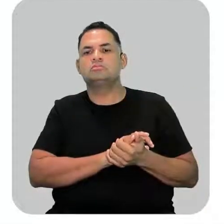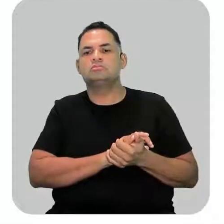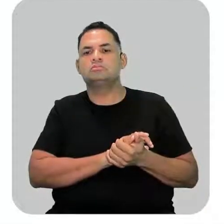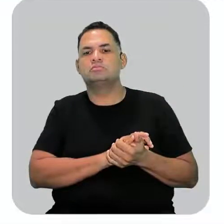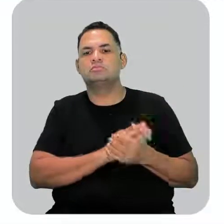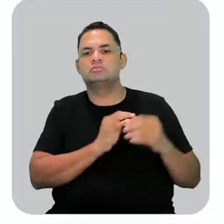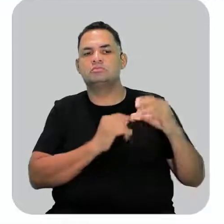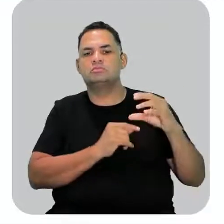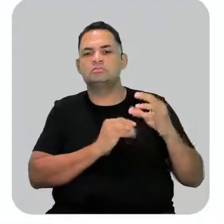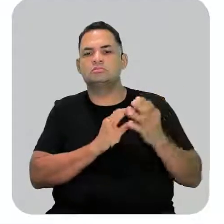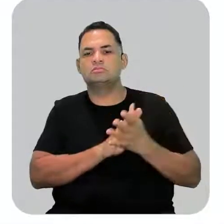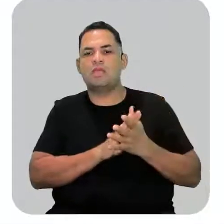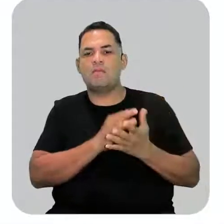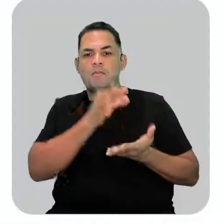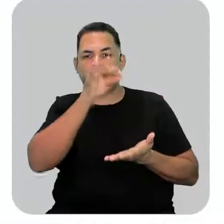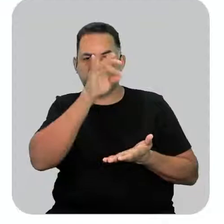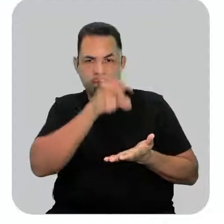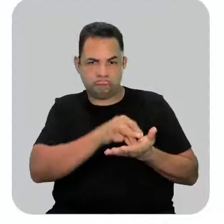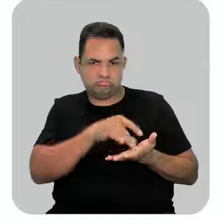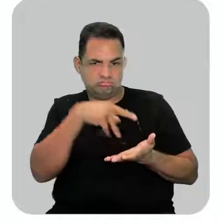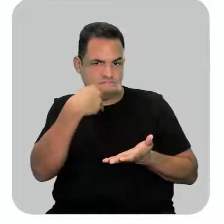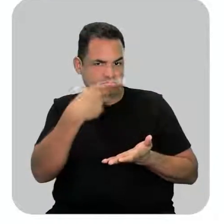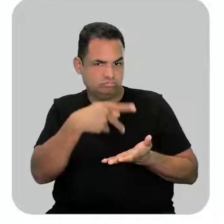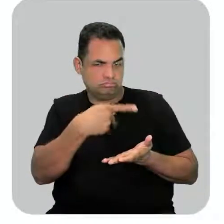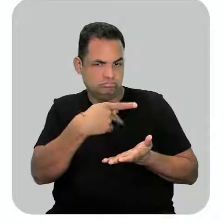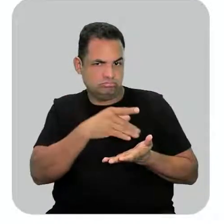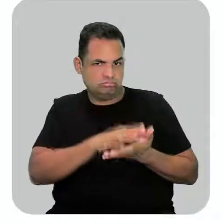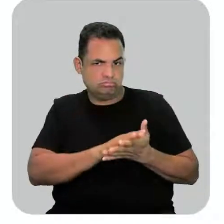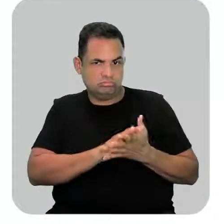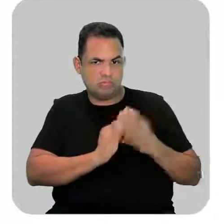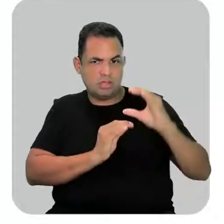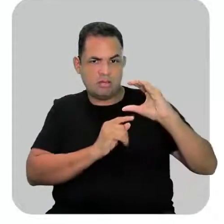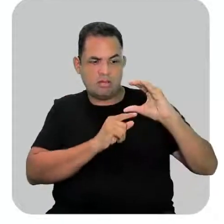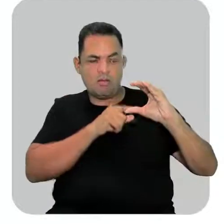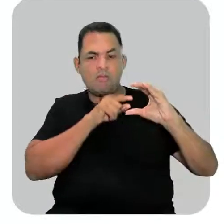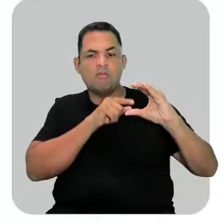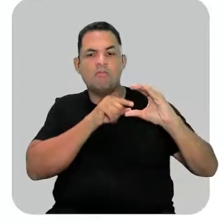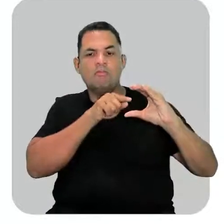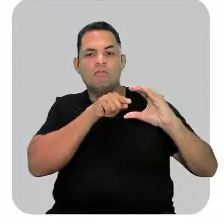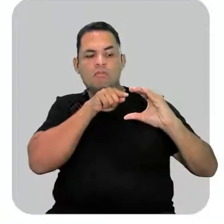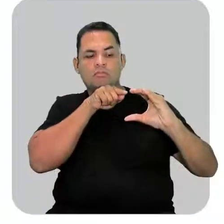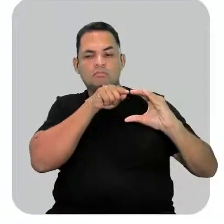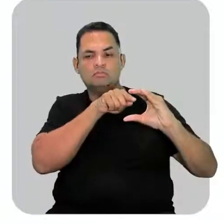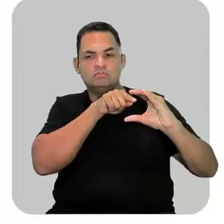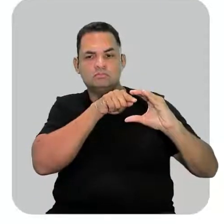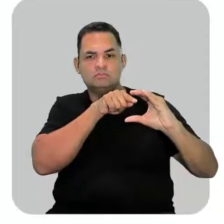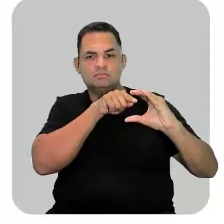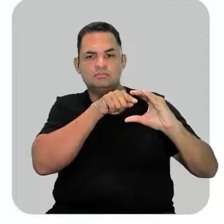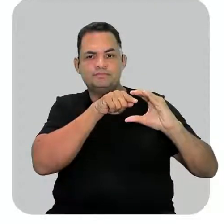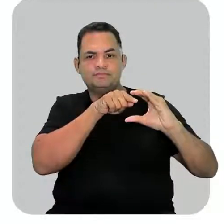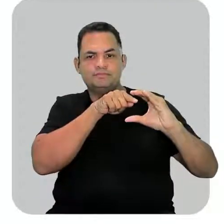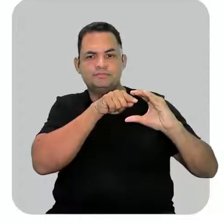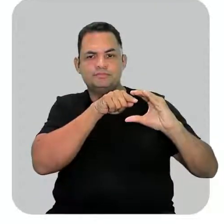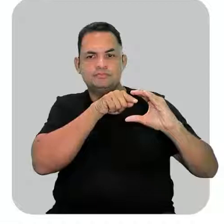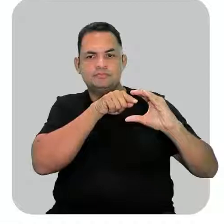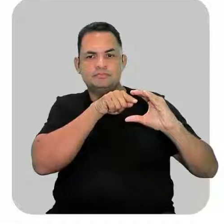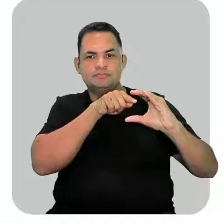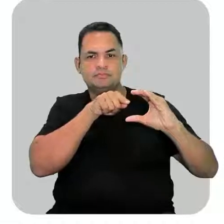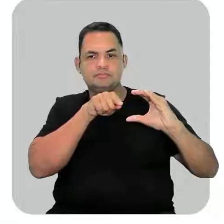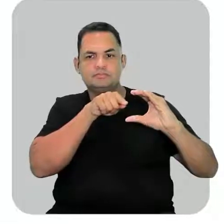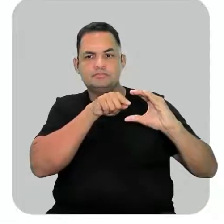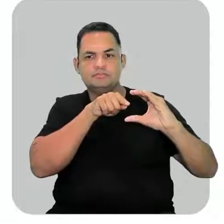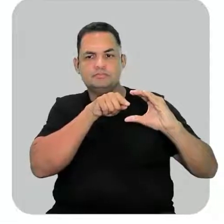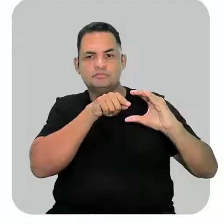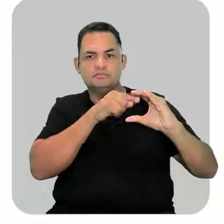eu posso afirmar que esse nosso carbono aqui do centro, ele é um carbono